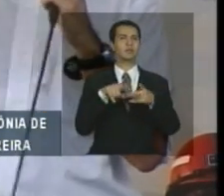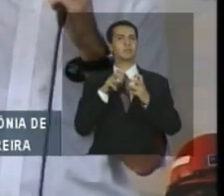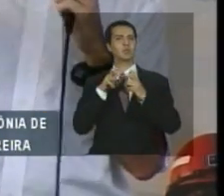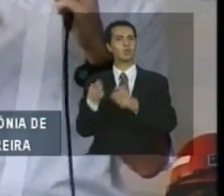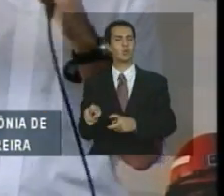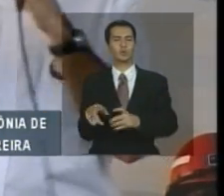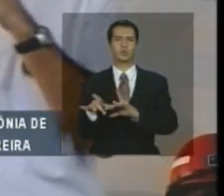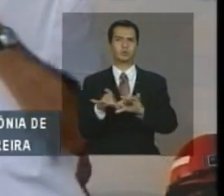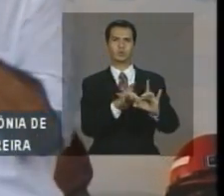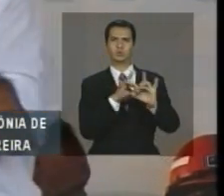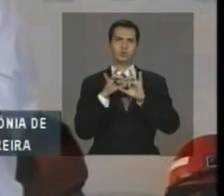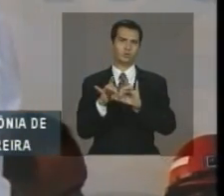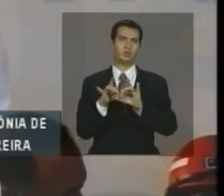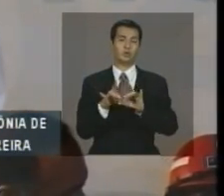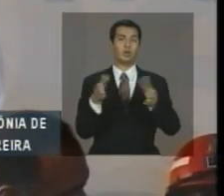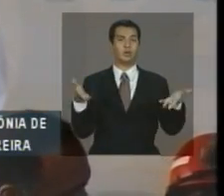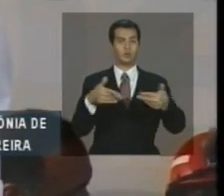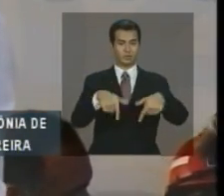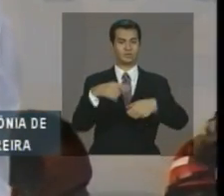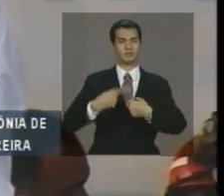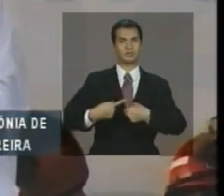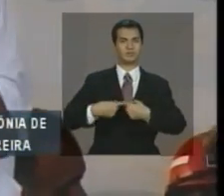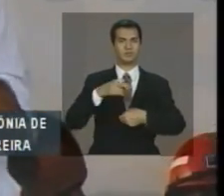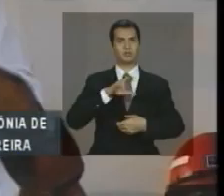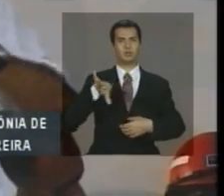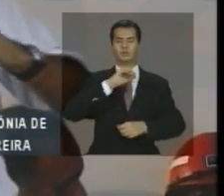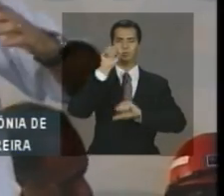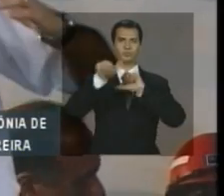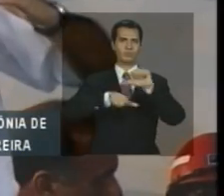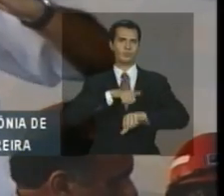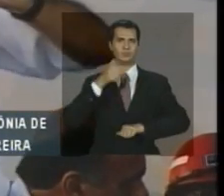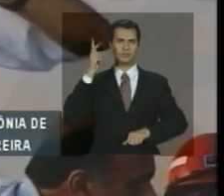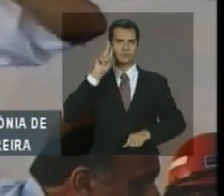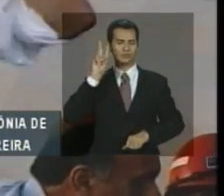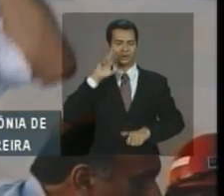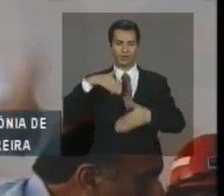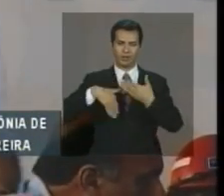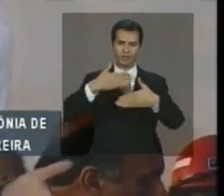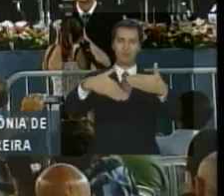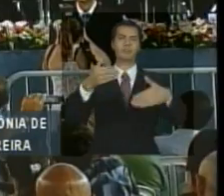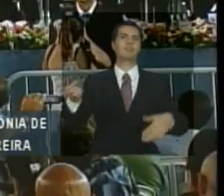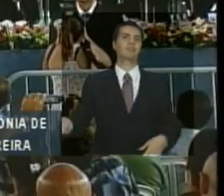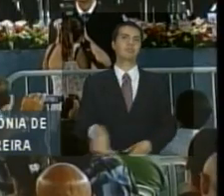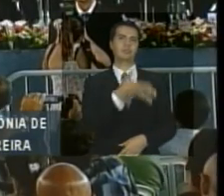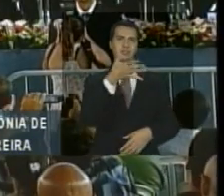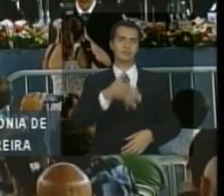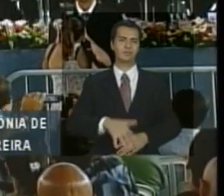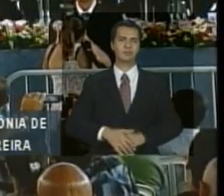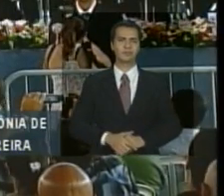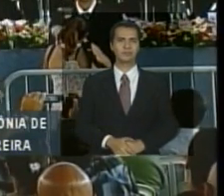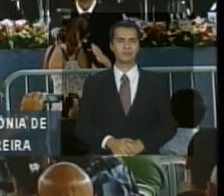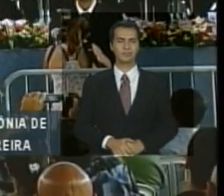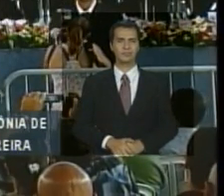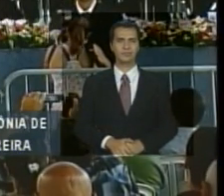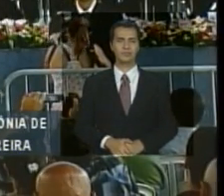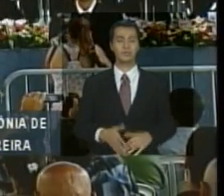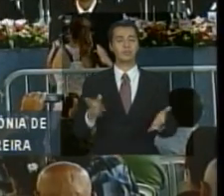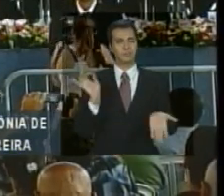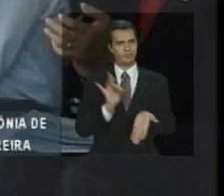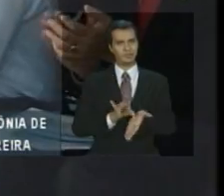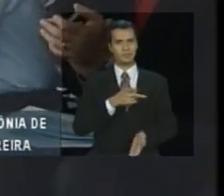e a gente muda a história dessa cidade com o que está sendo feito hoje aqui. Então, eu queria, de verdade, presidenta,